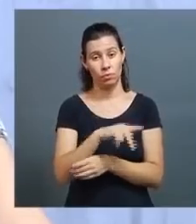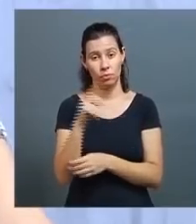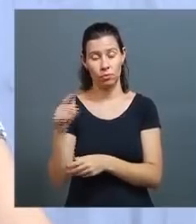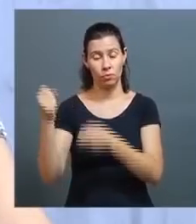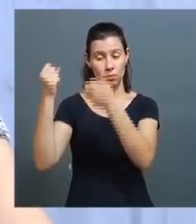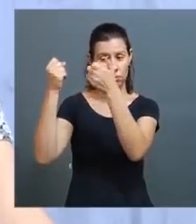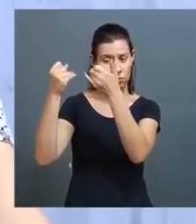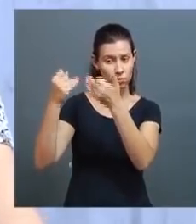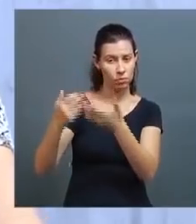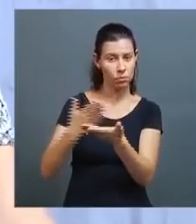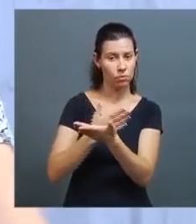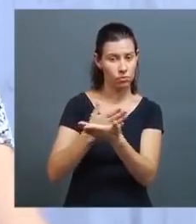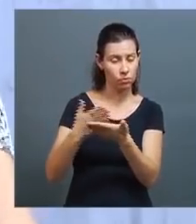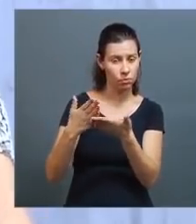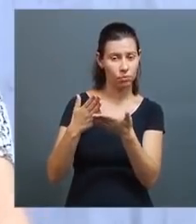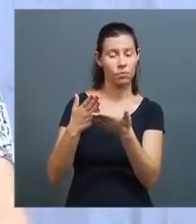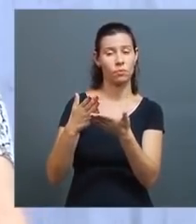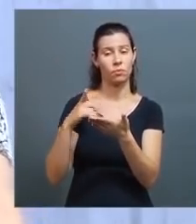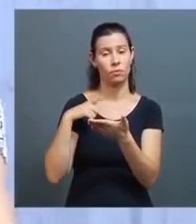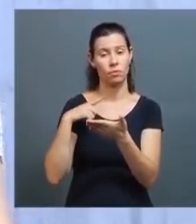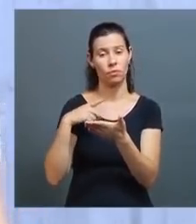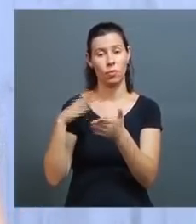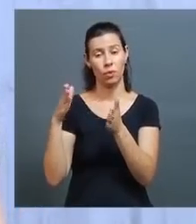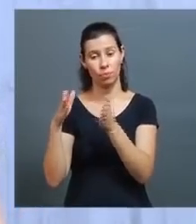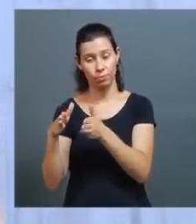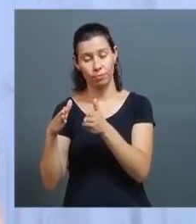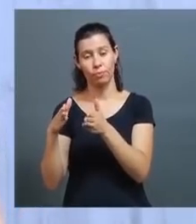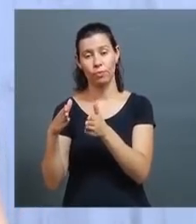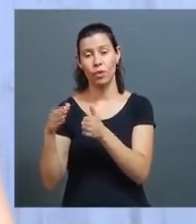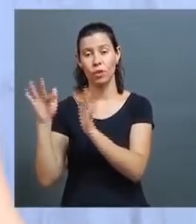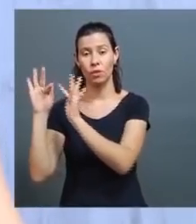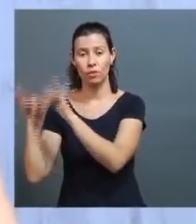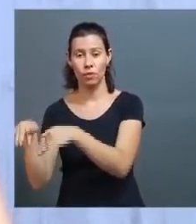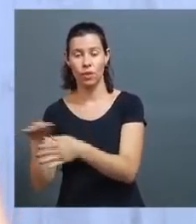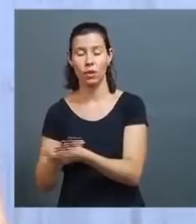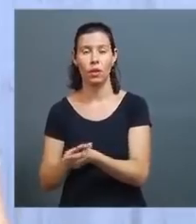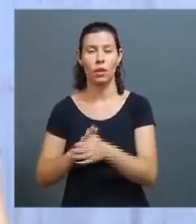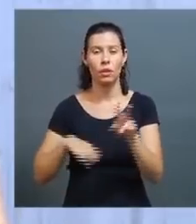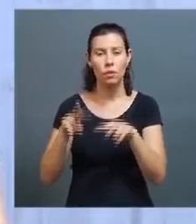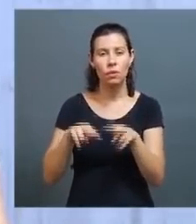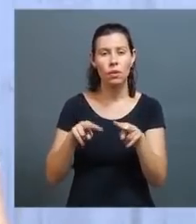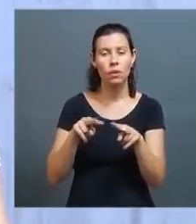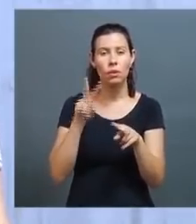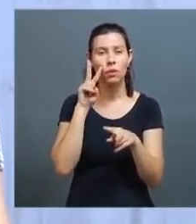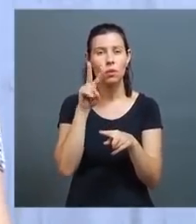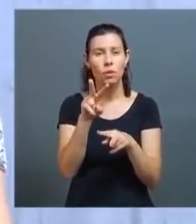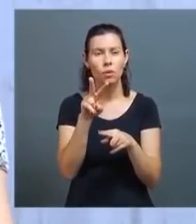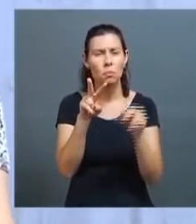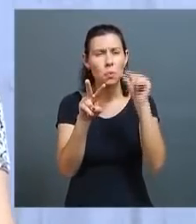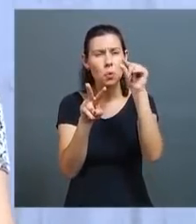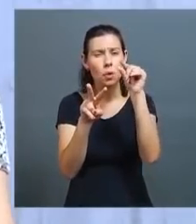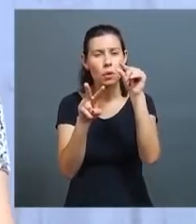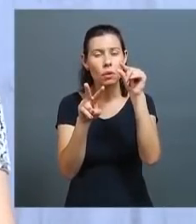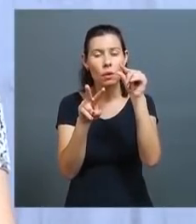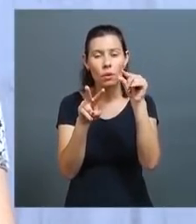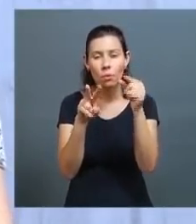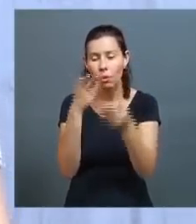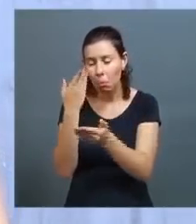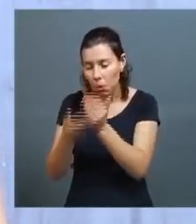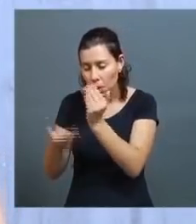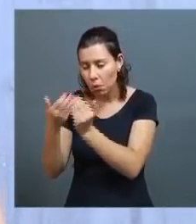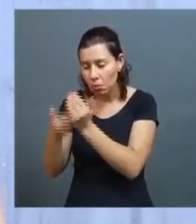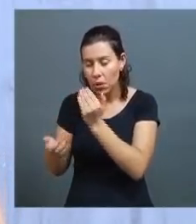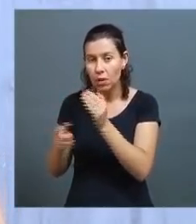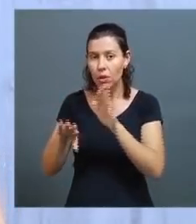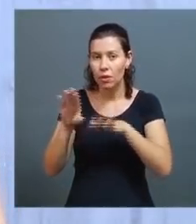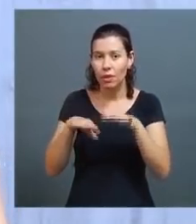tem começo, meio e fim, ele pega pedacinho só da explicação pelo déficit de atenção. Ou pela hiperatividade, ele não